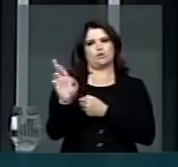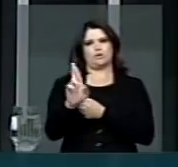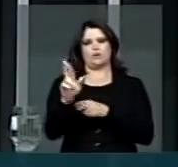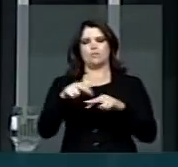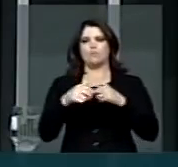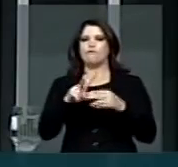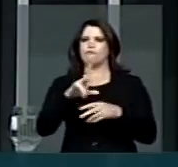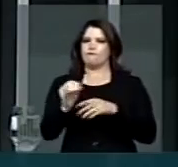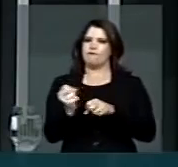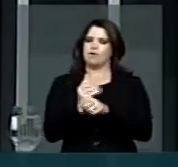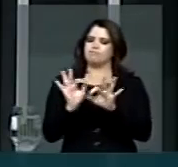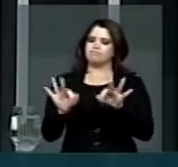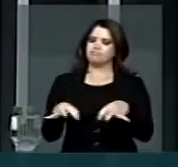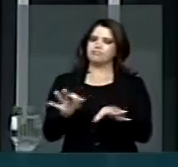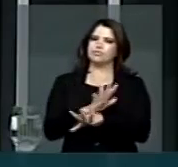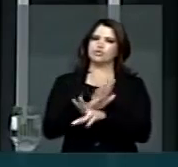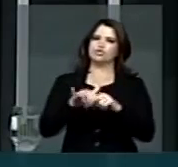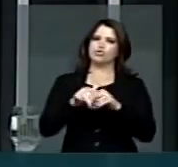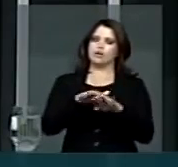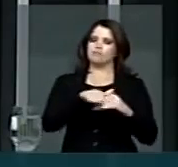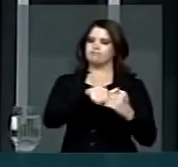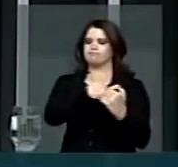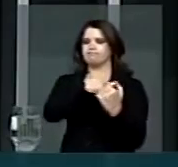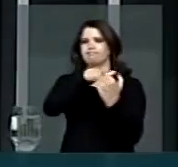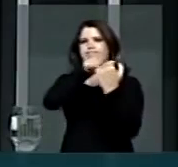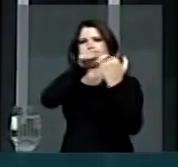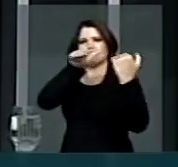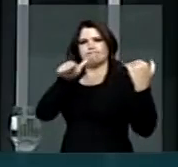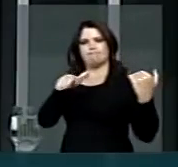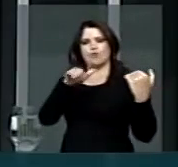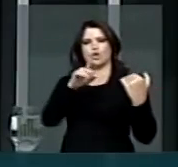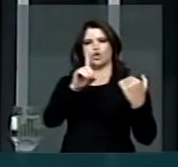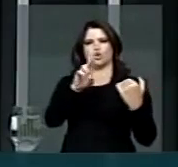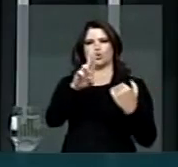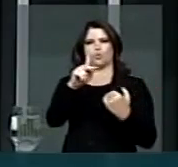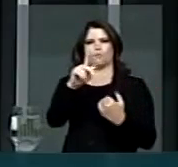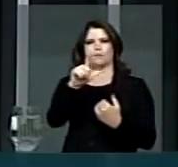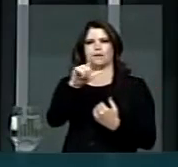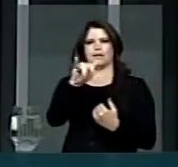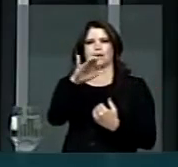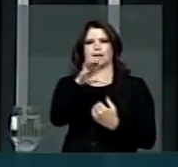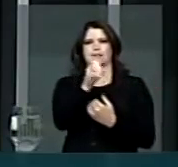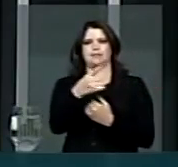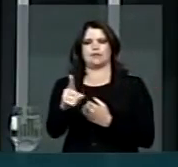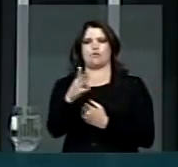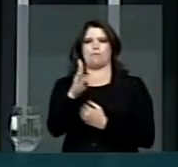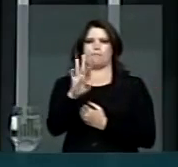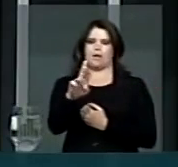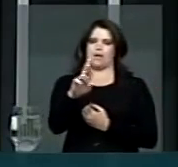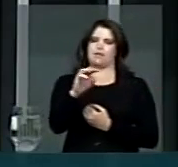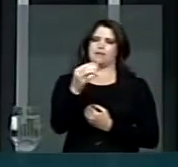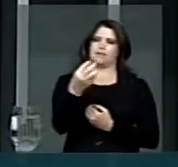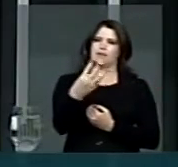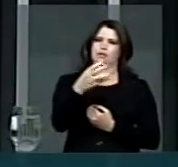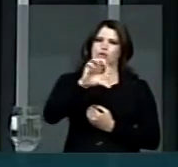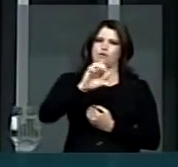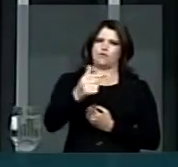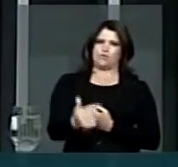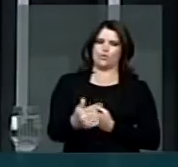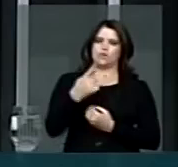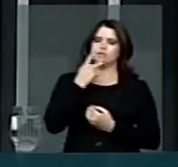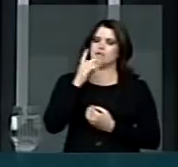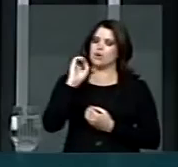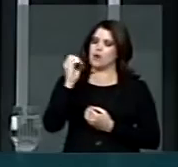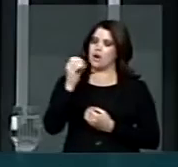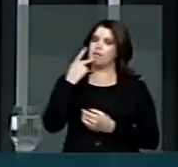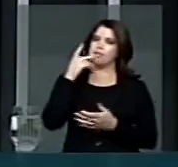Está sendo concluída a duplicação da BR-392 que liga Rio Grande a Pelotas, dando escoamento